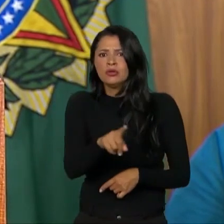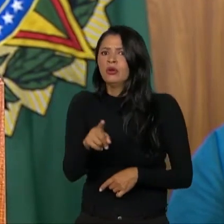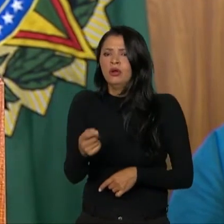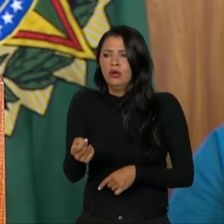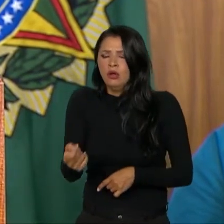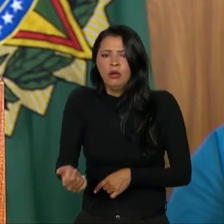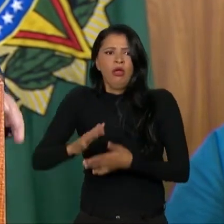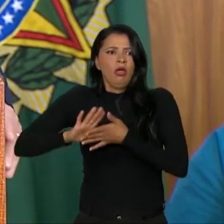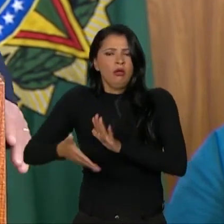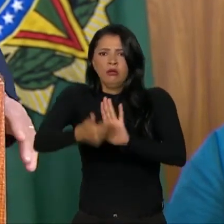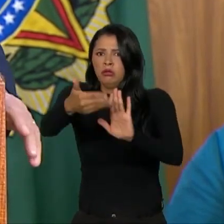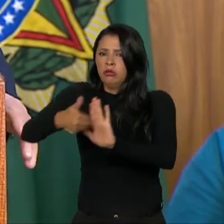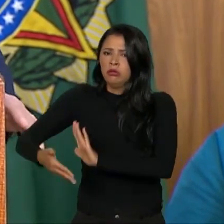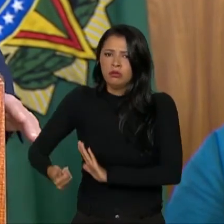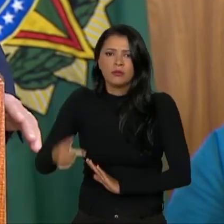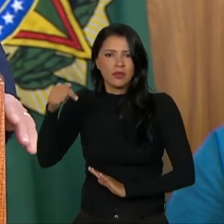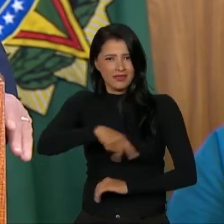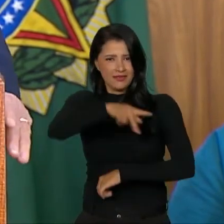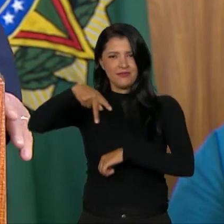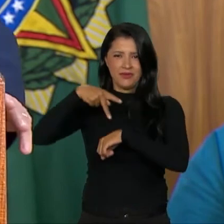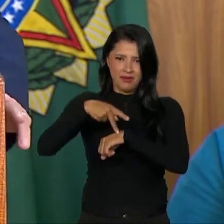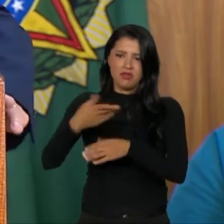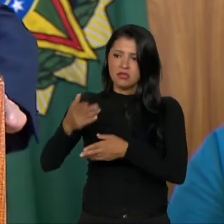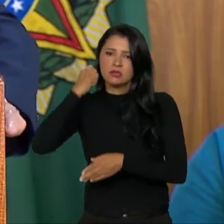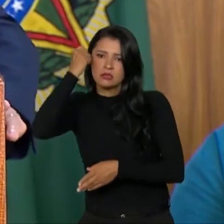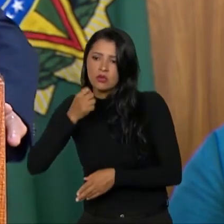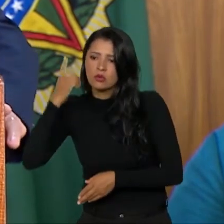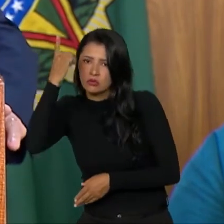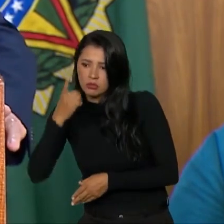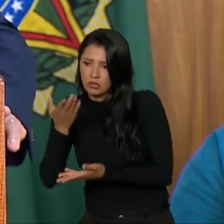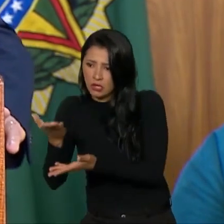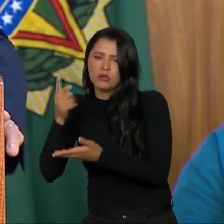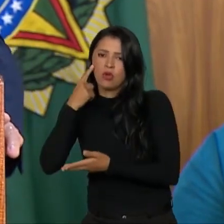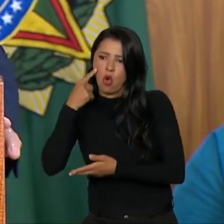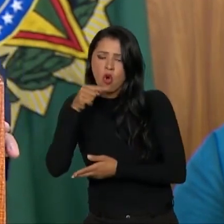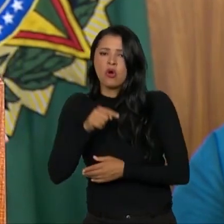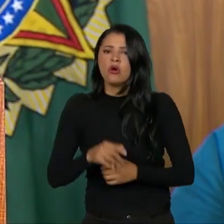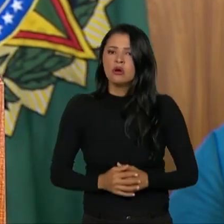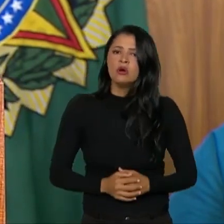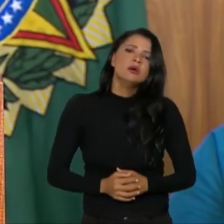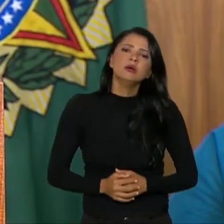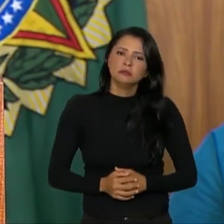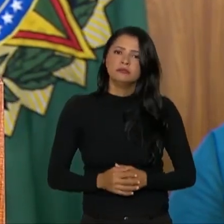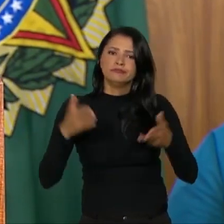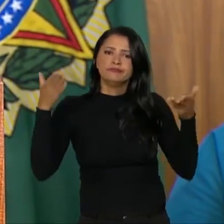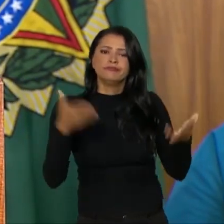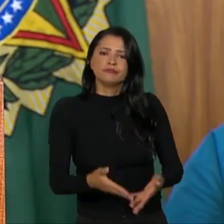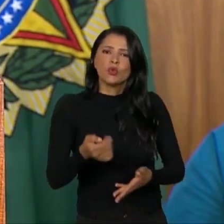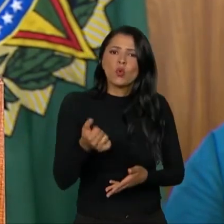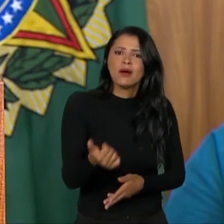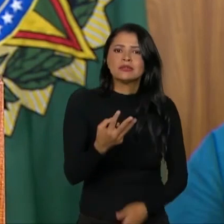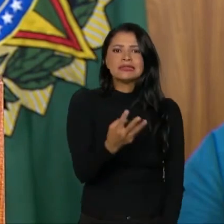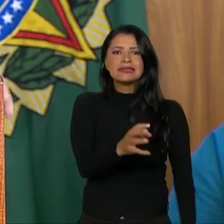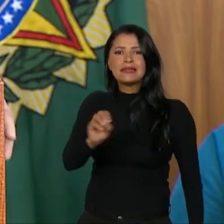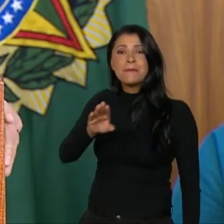coisa. Nesse país, senadores, deputados, se envolveu quase